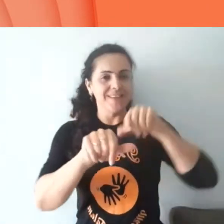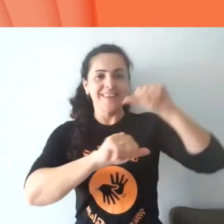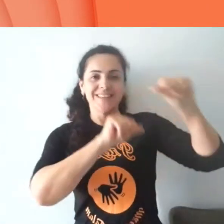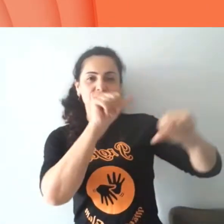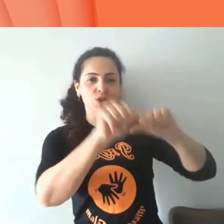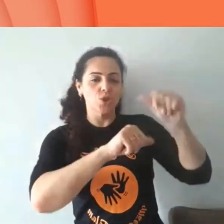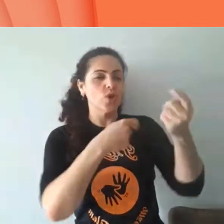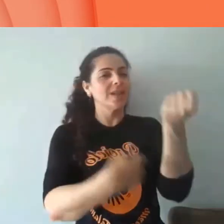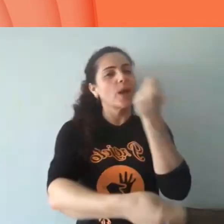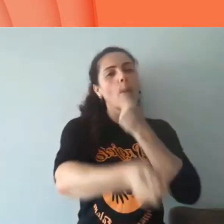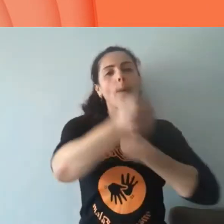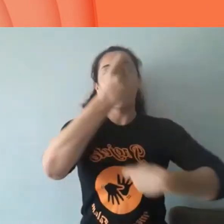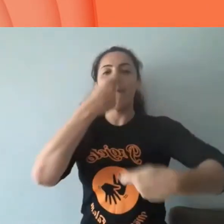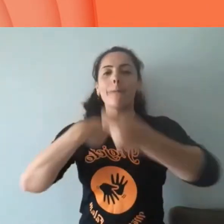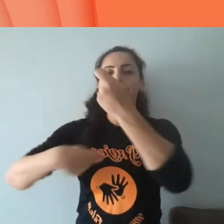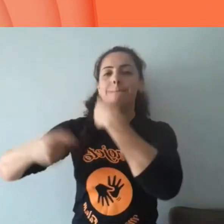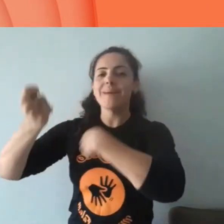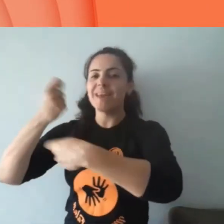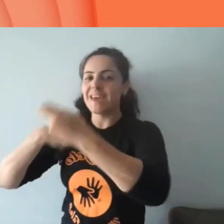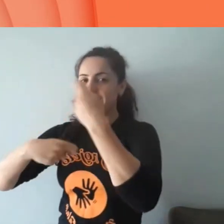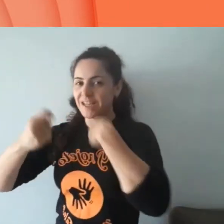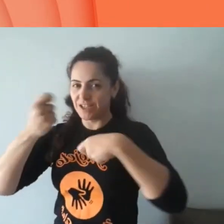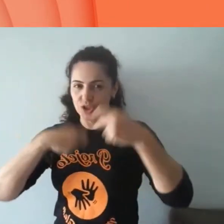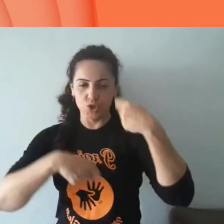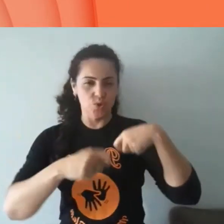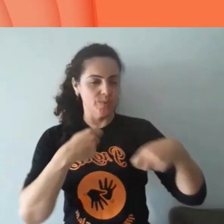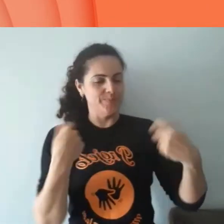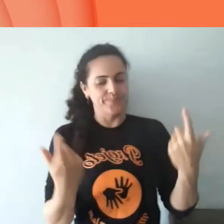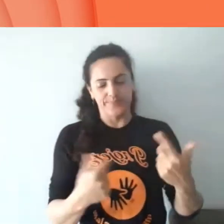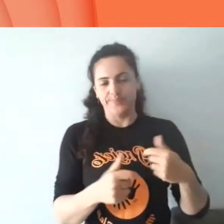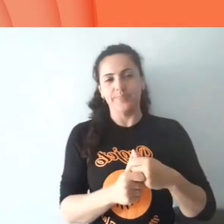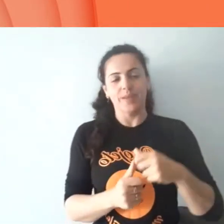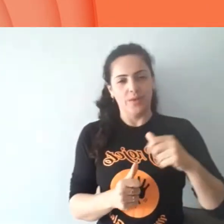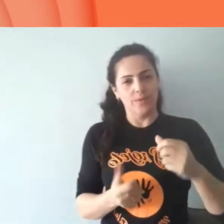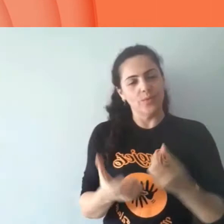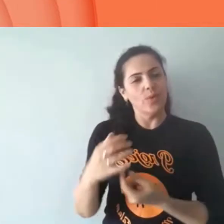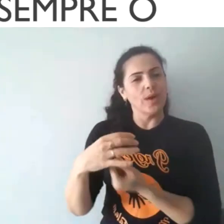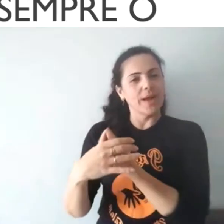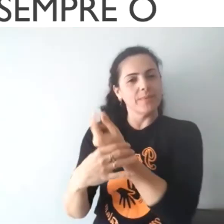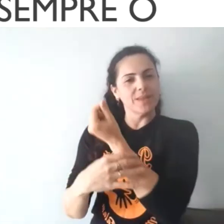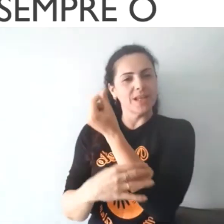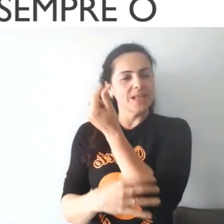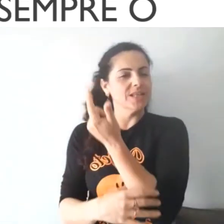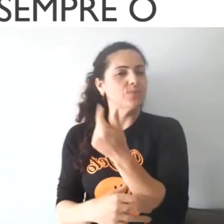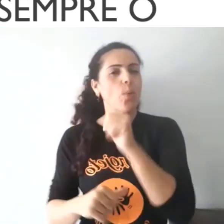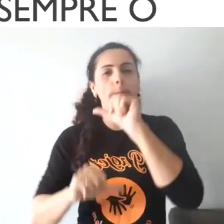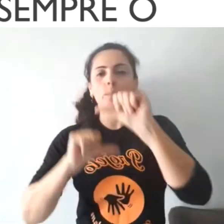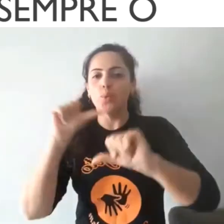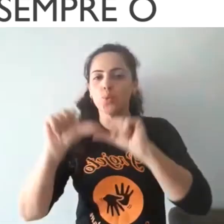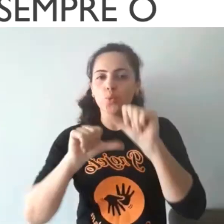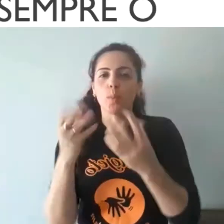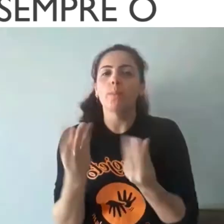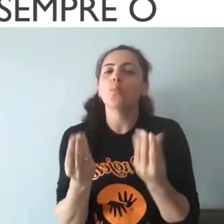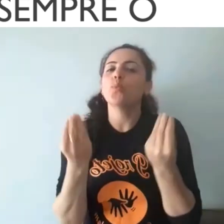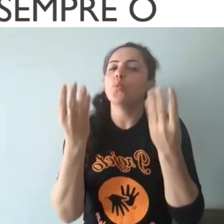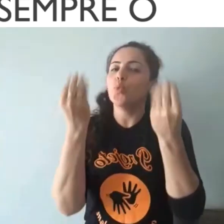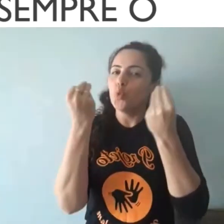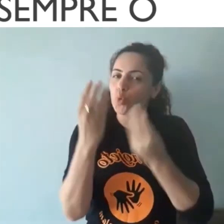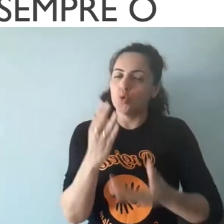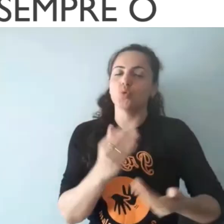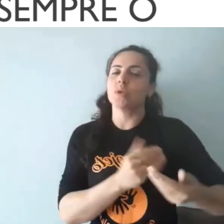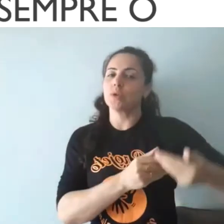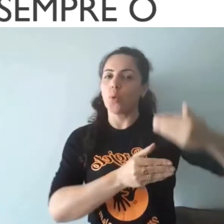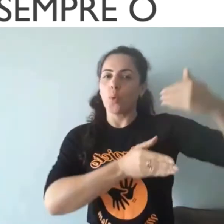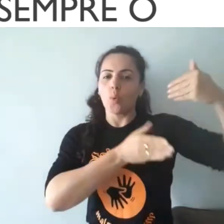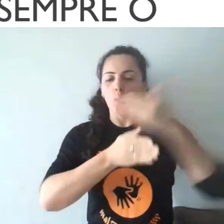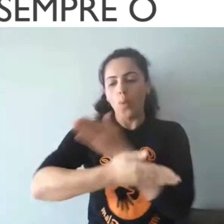fala sobre as fases do capitalismo. O capitalismo ele não foi sempre o mesmo, desde que ele surgiu até atualmente, tá? Ele se